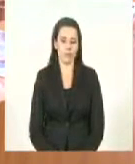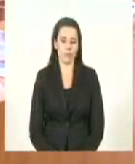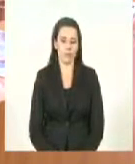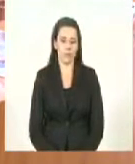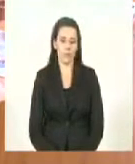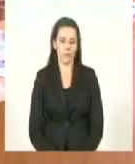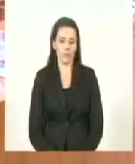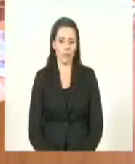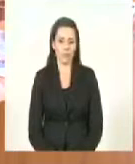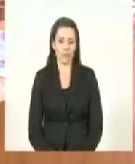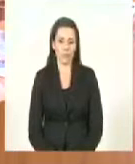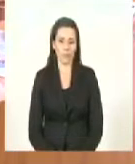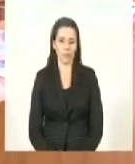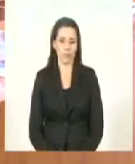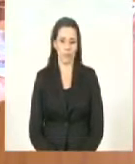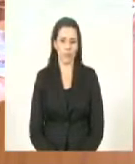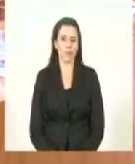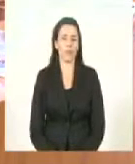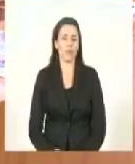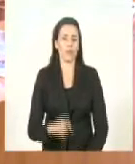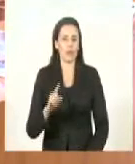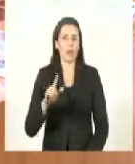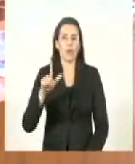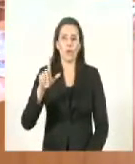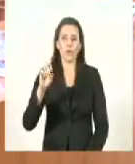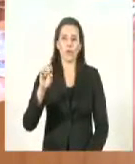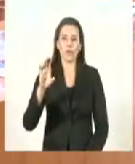a observação, locação de mão de